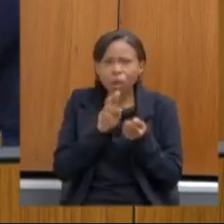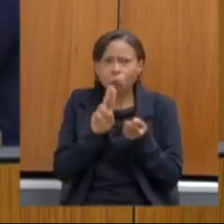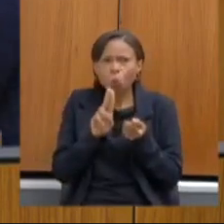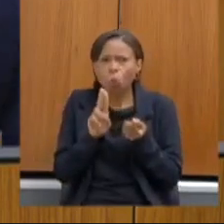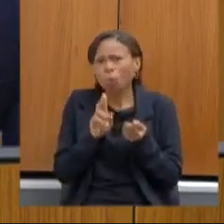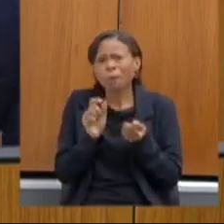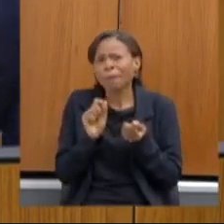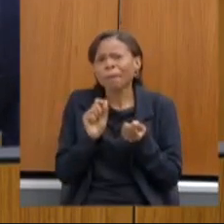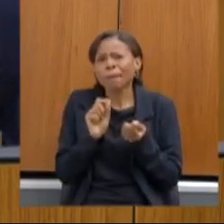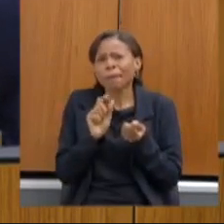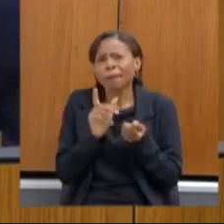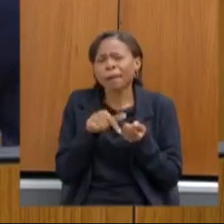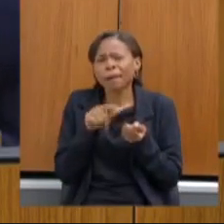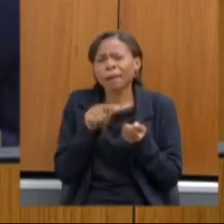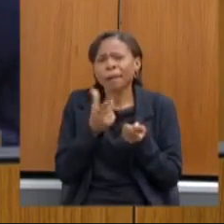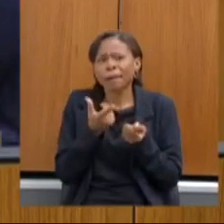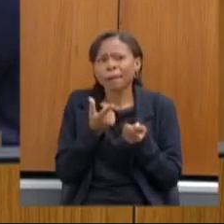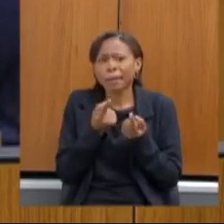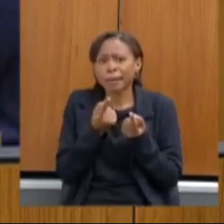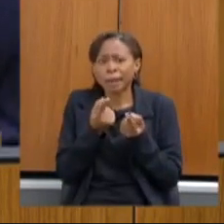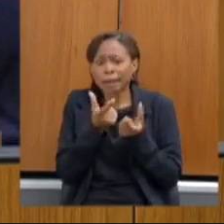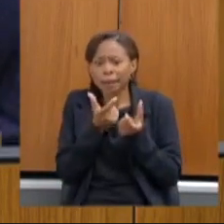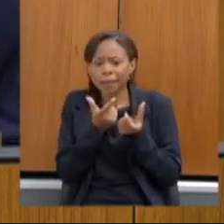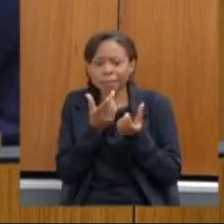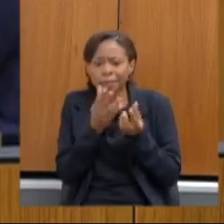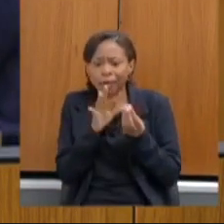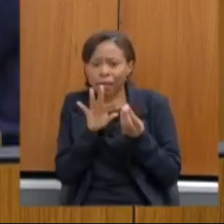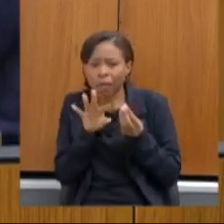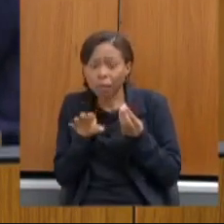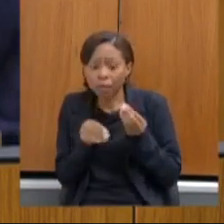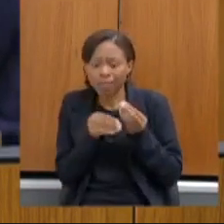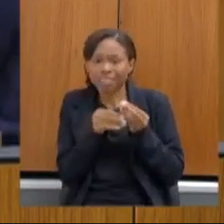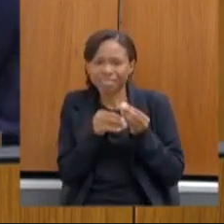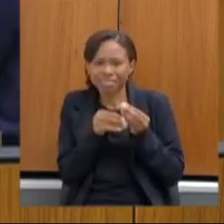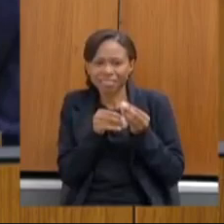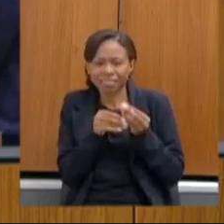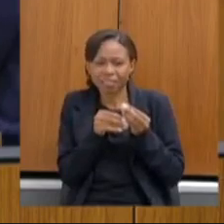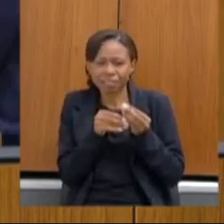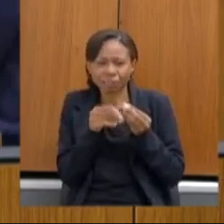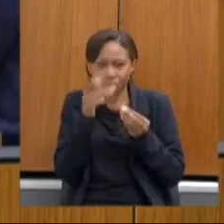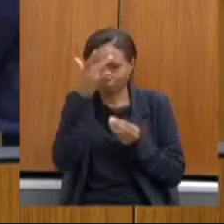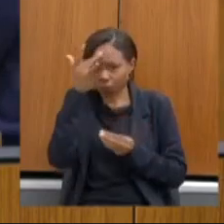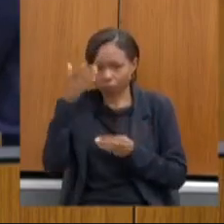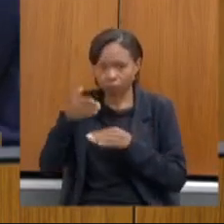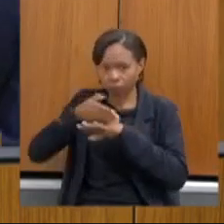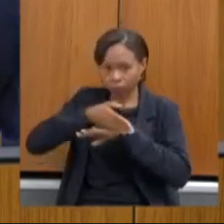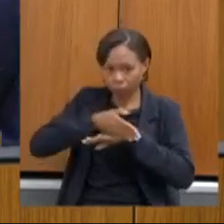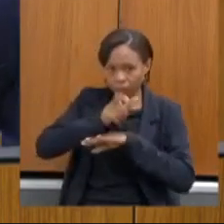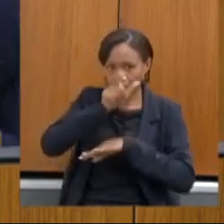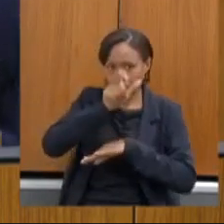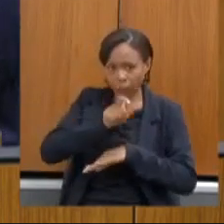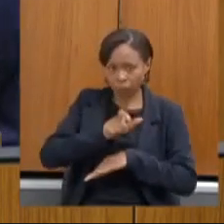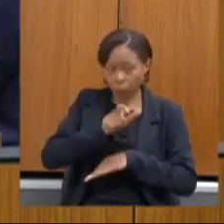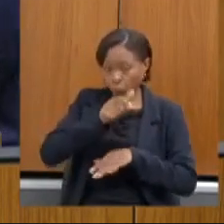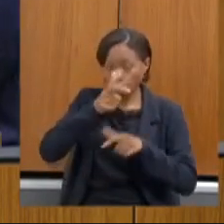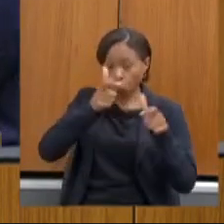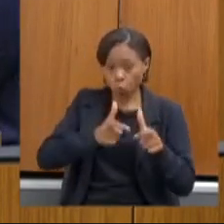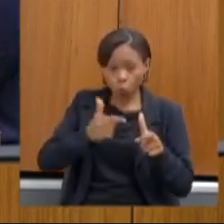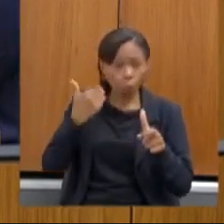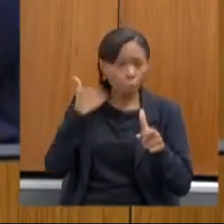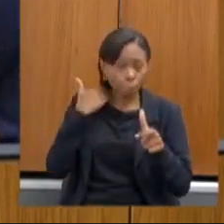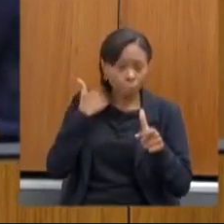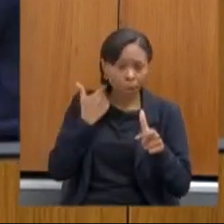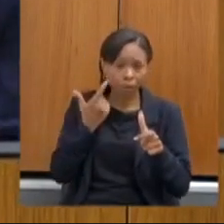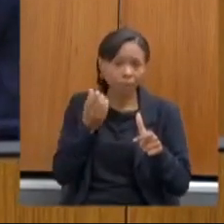operação casada e o sujeito pequeno chega no banco para pegar um cronapp de 10 mil reais e sai com